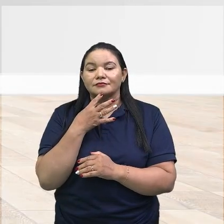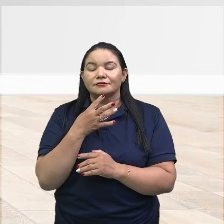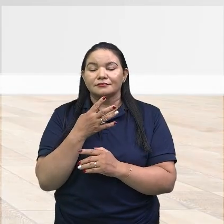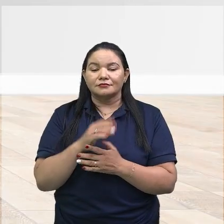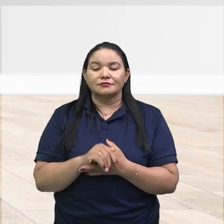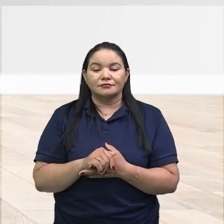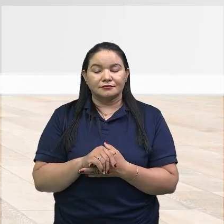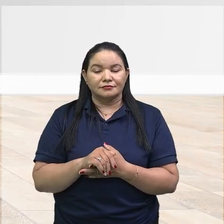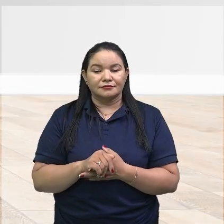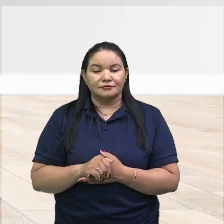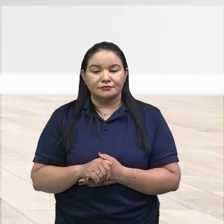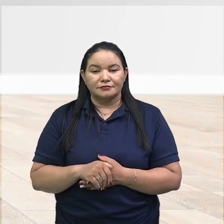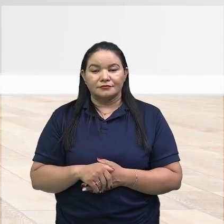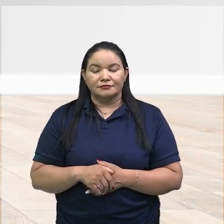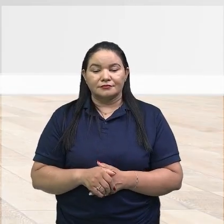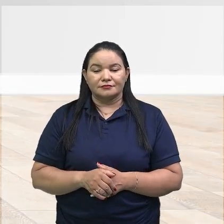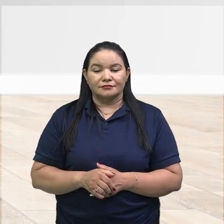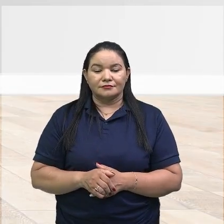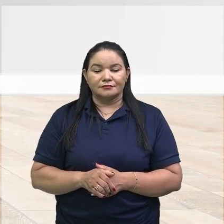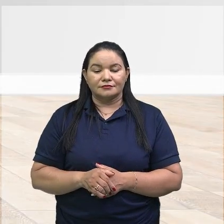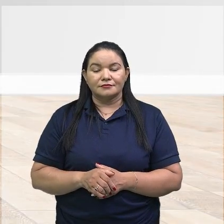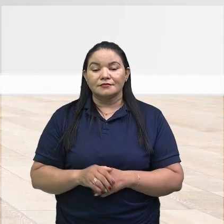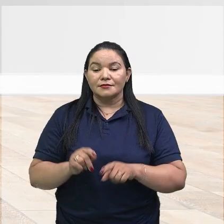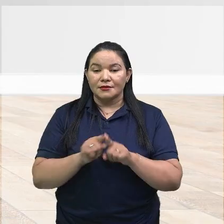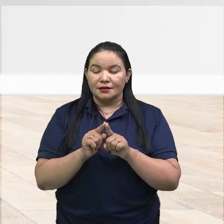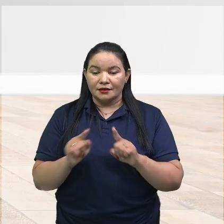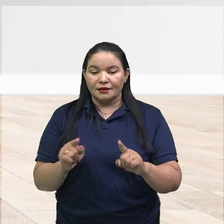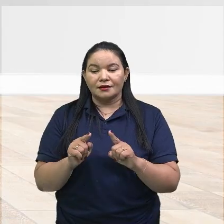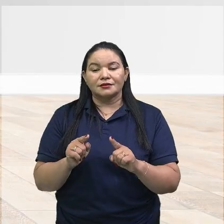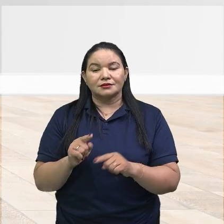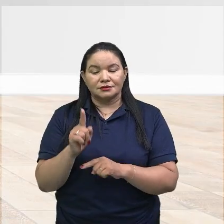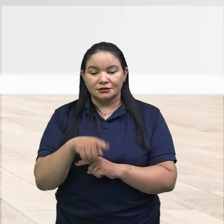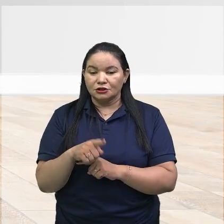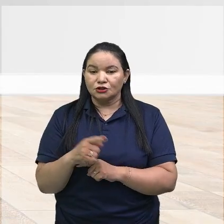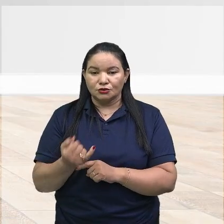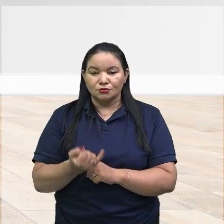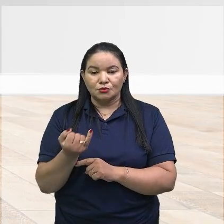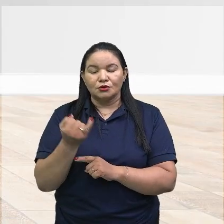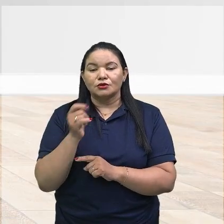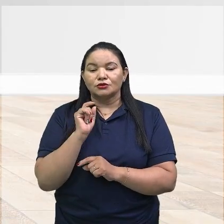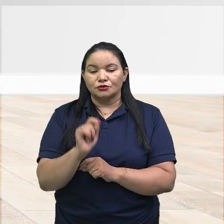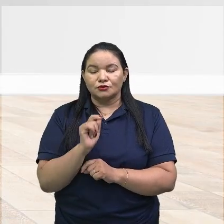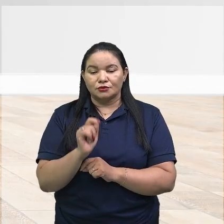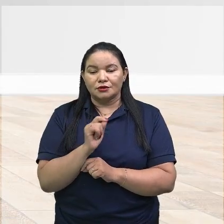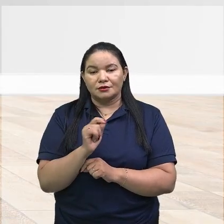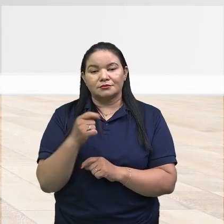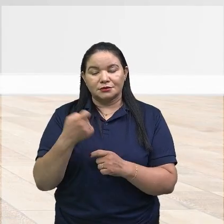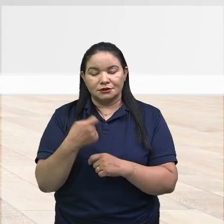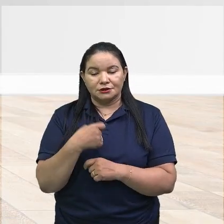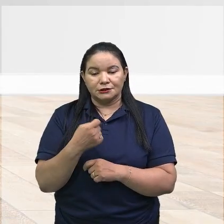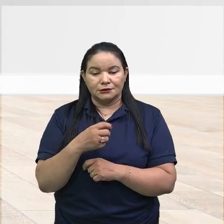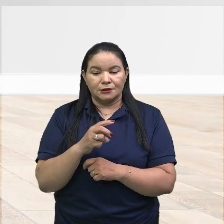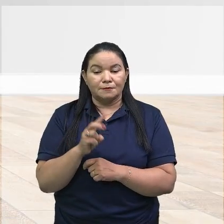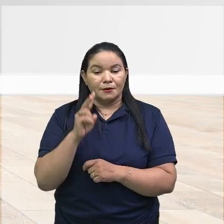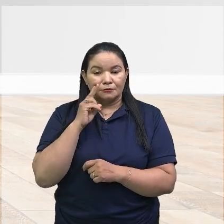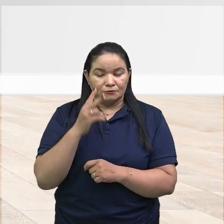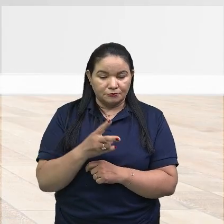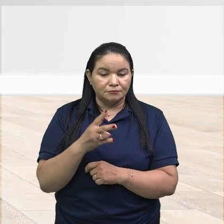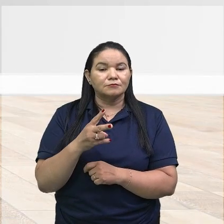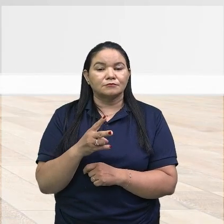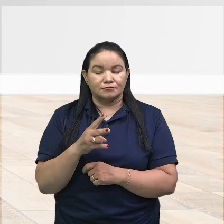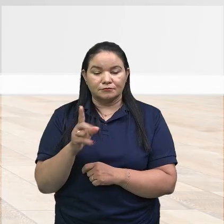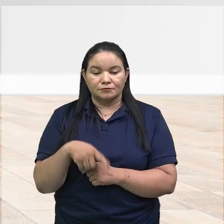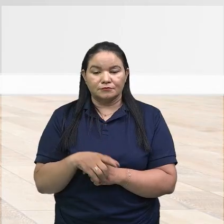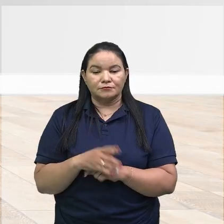de origem para outro. Mas é importantíssimo mesmo esse reconhecimento, né? E